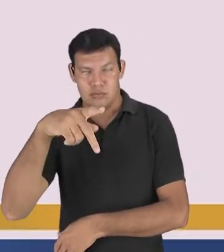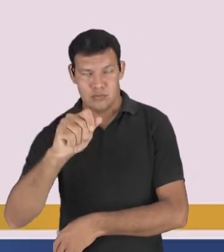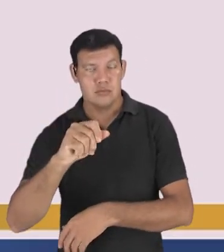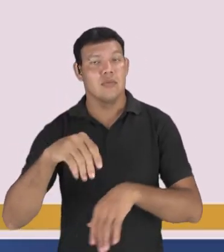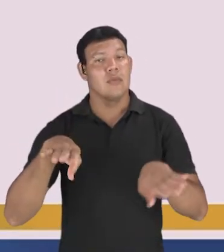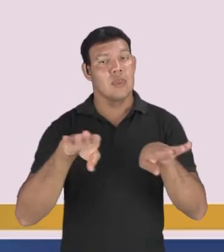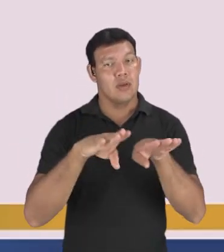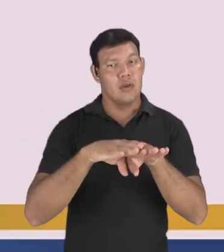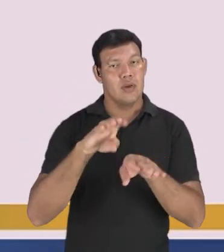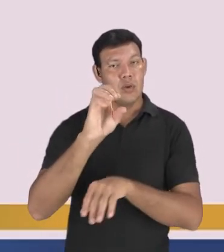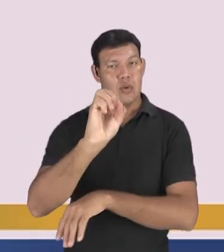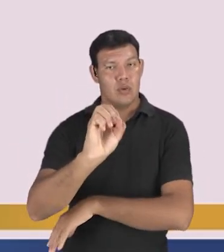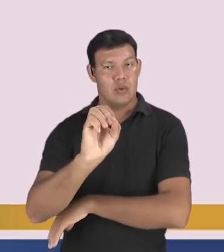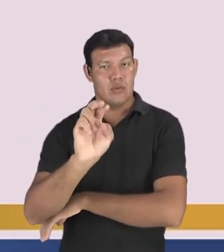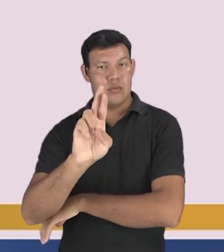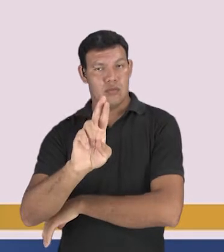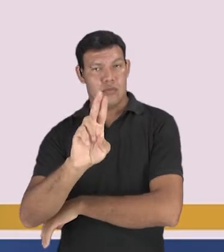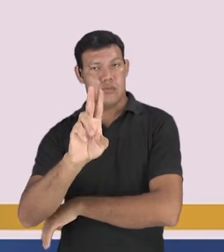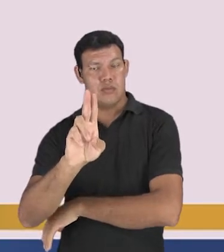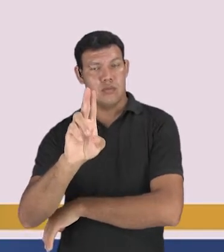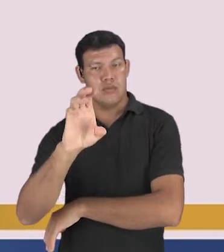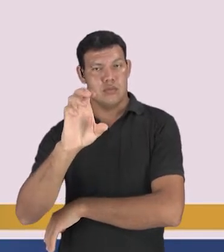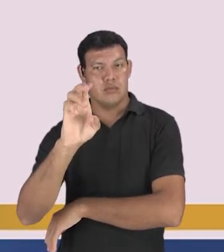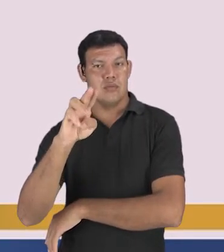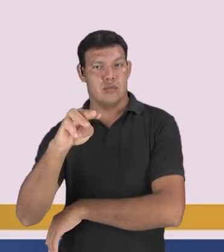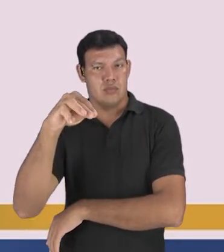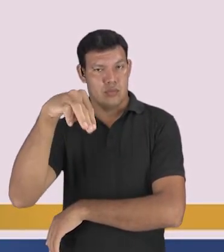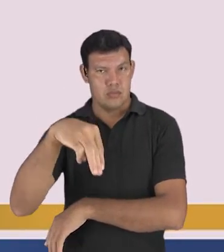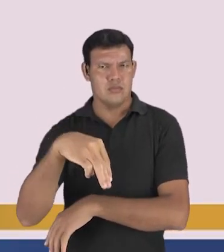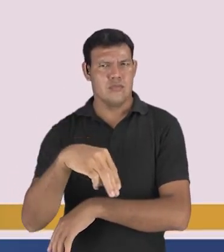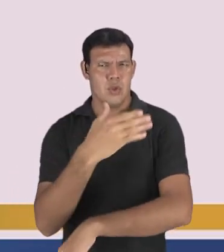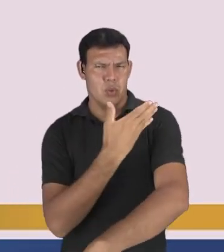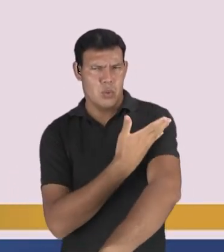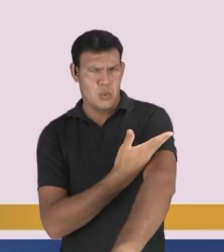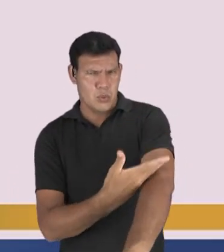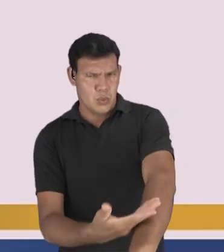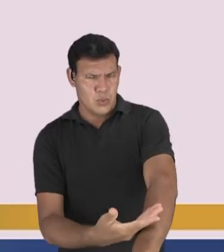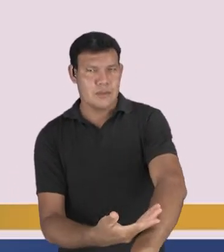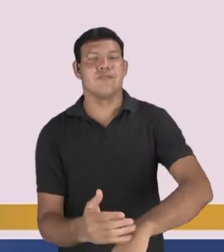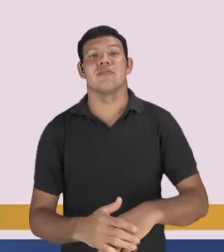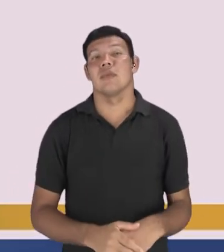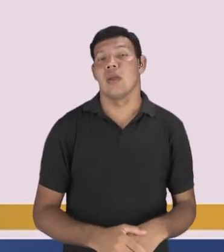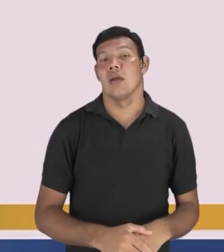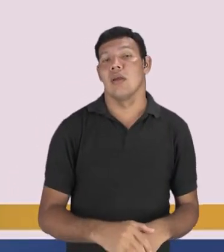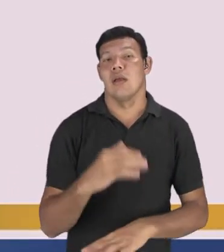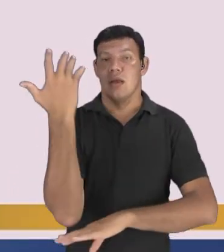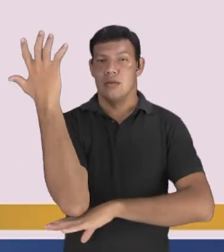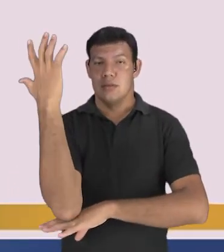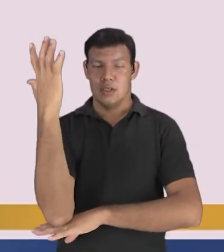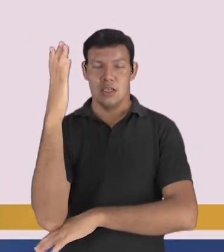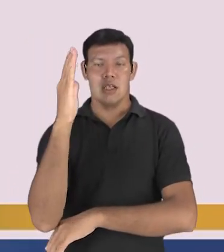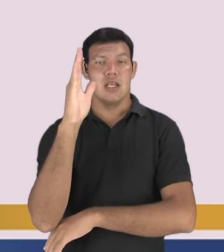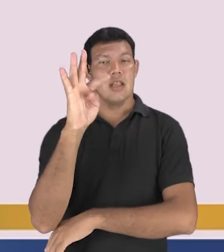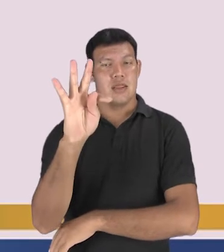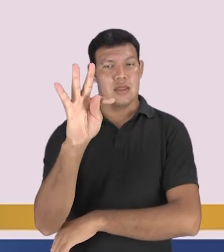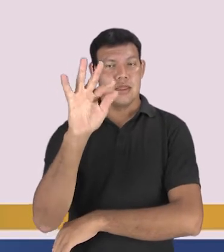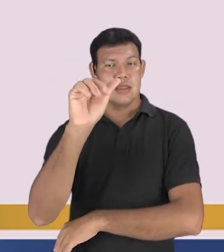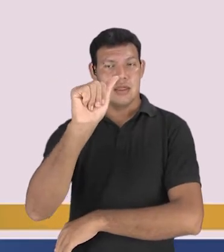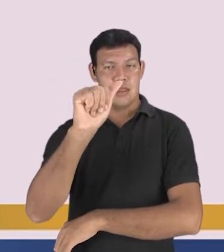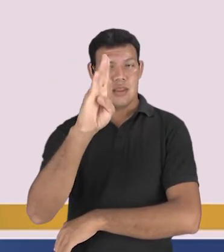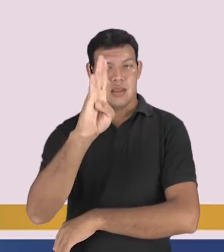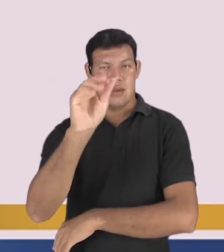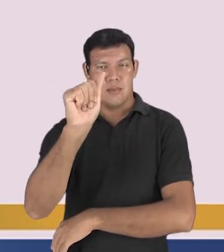É um exemplo da arte que está presente em praticamente todas as tribos, com exceção dos Chavantes. E nessa arte